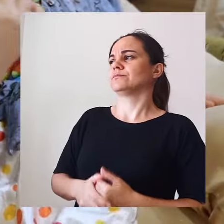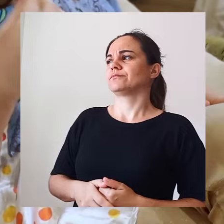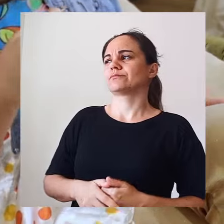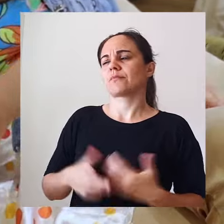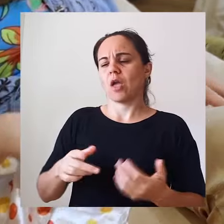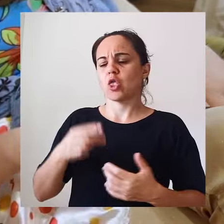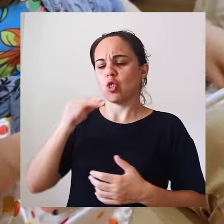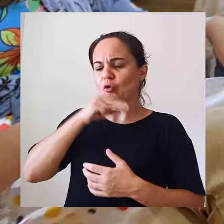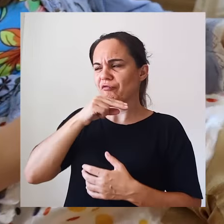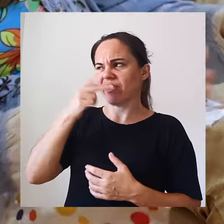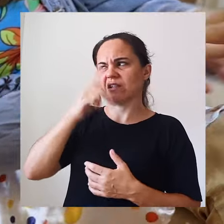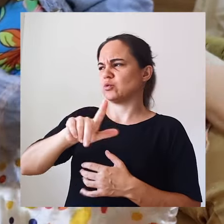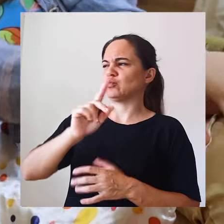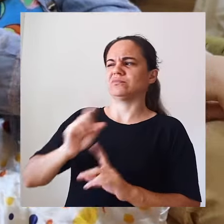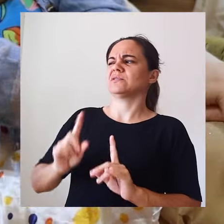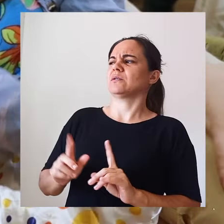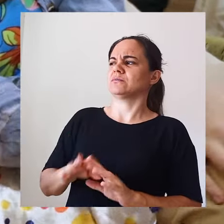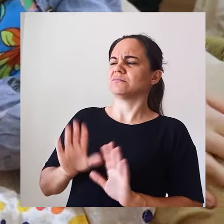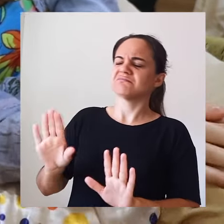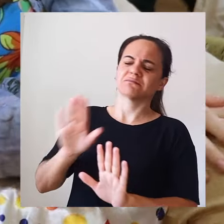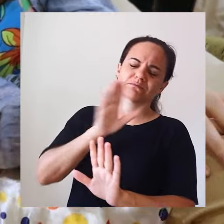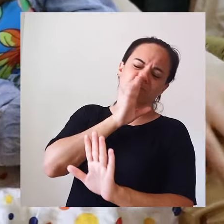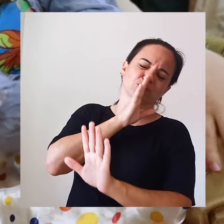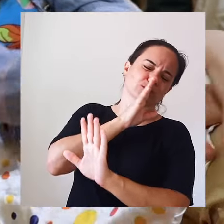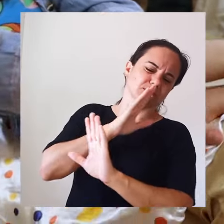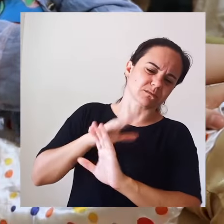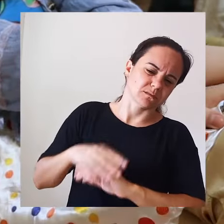Ah, vaquinha.